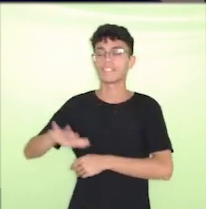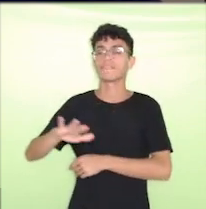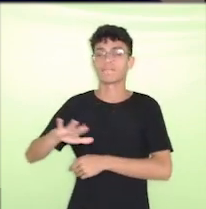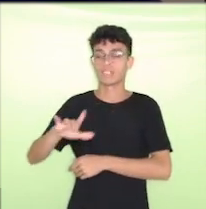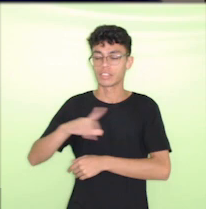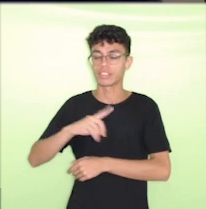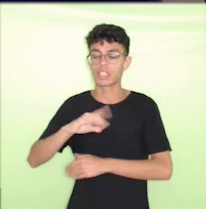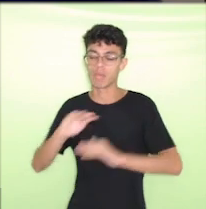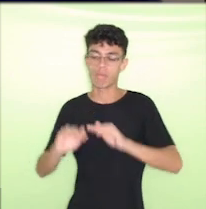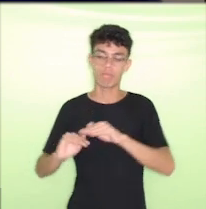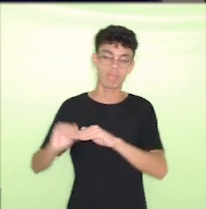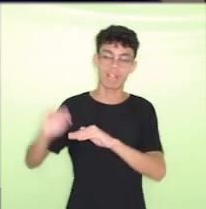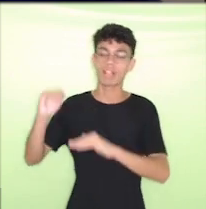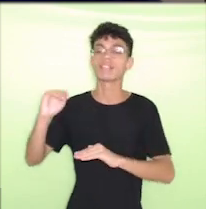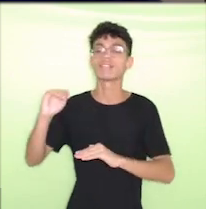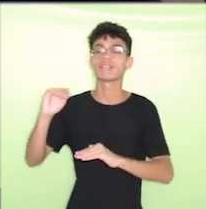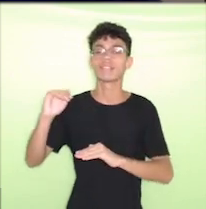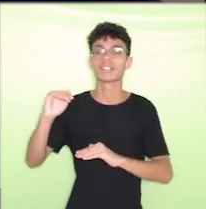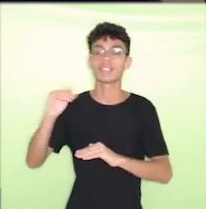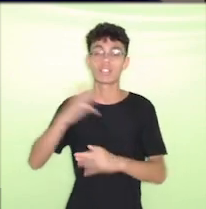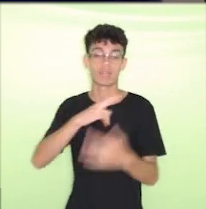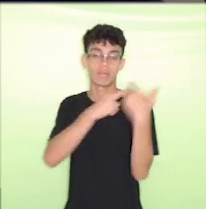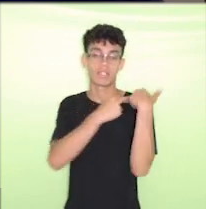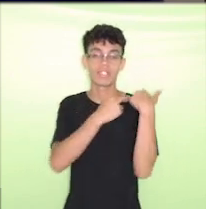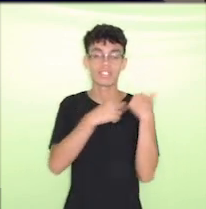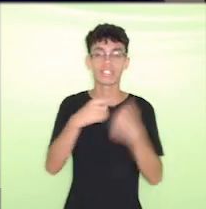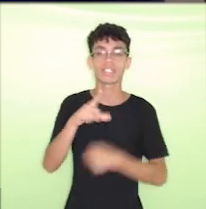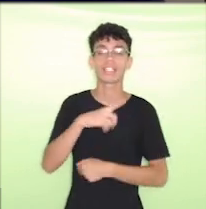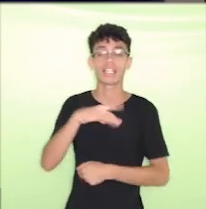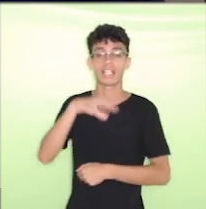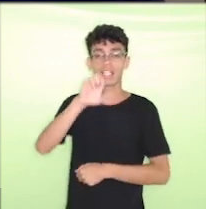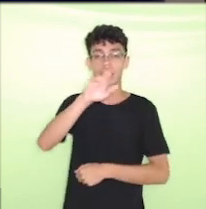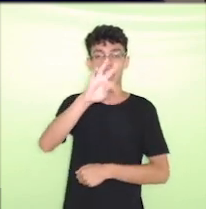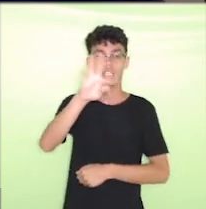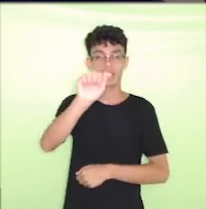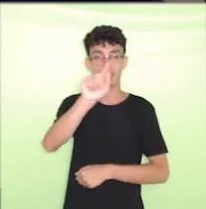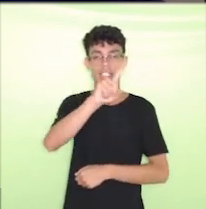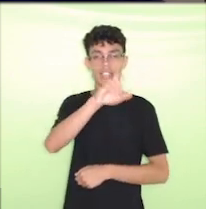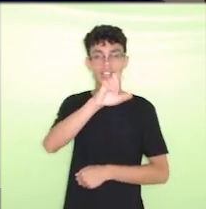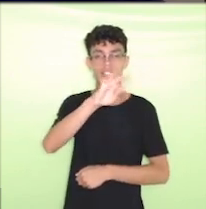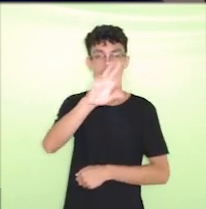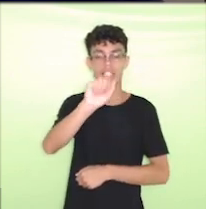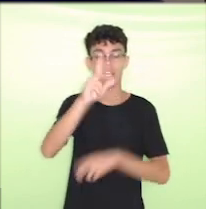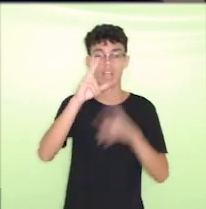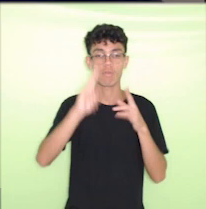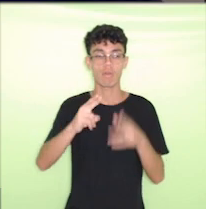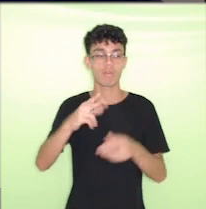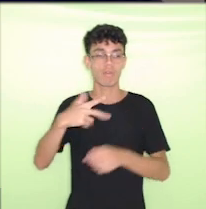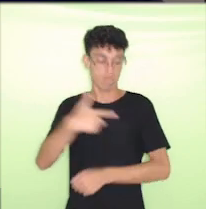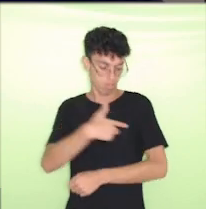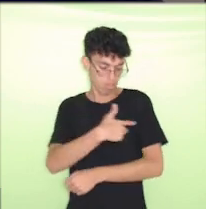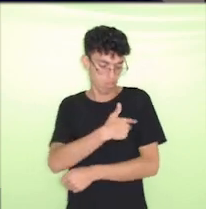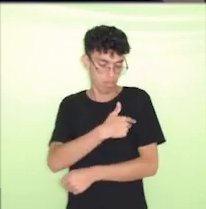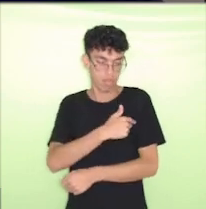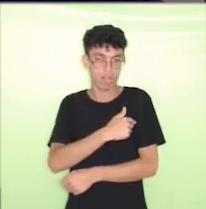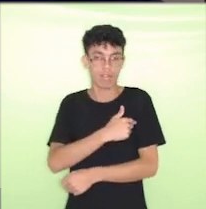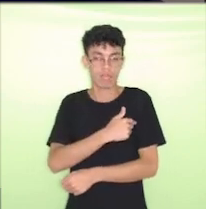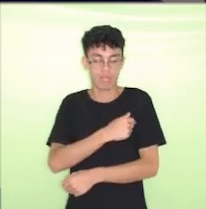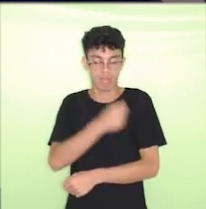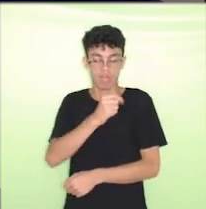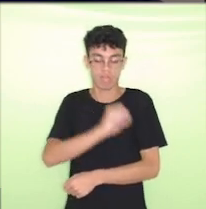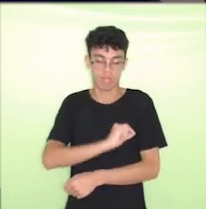íntima dissonância com a própria tarefa, pois Eta e Zeta são como um termômetro. Acusam as oscilações